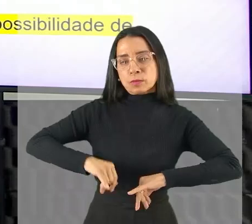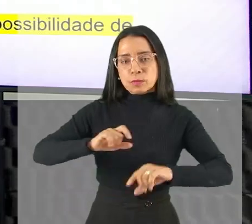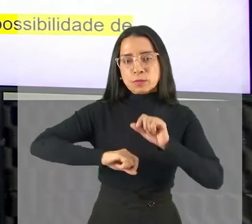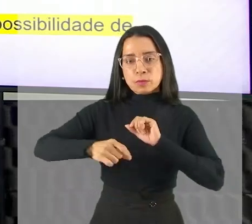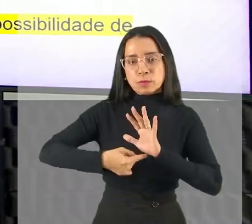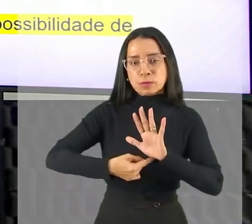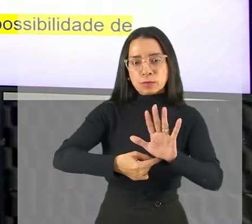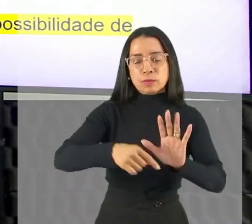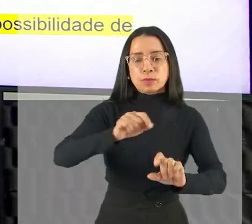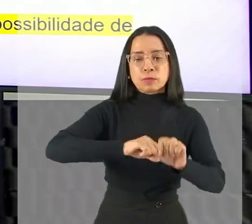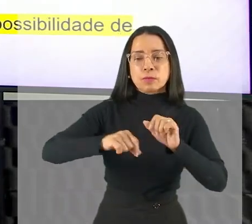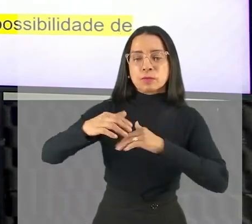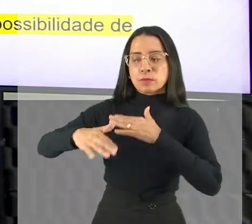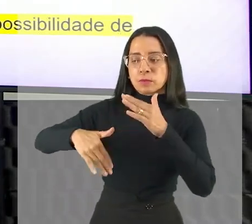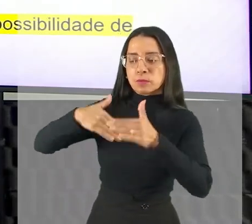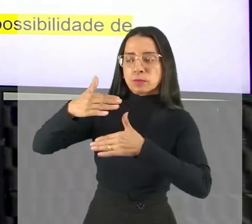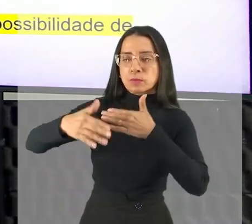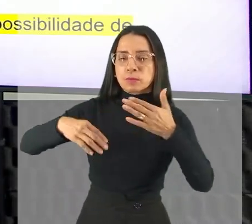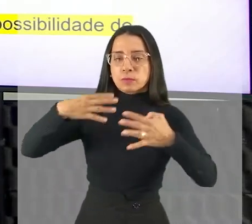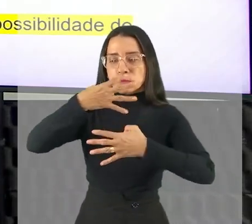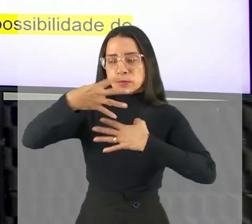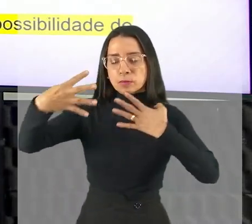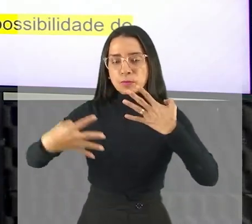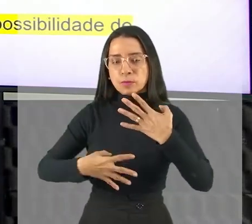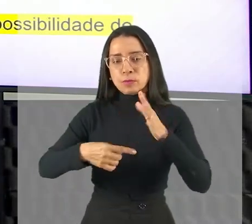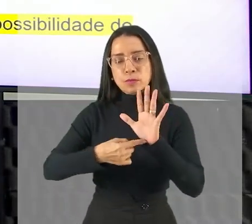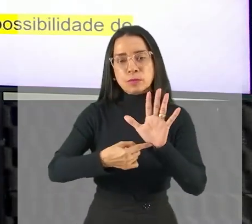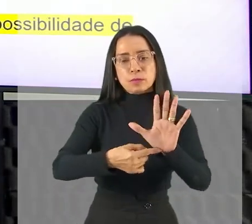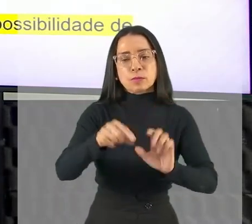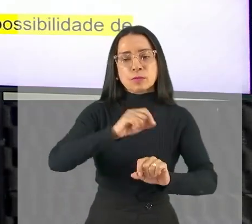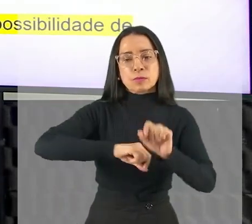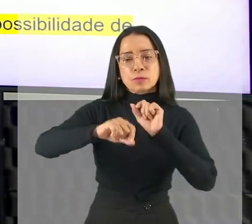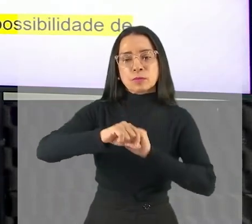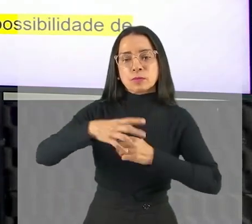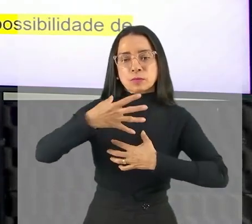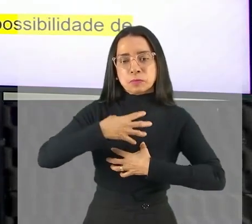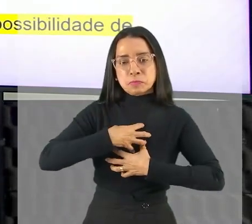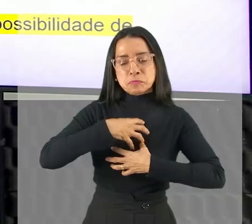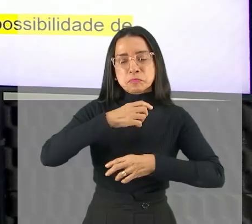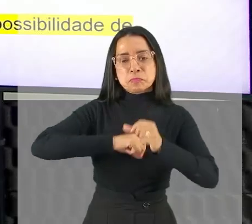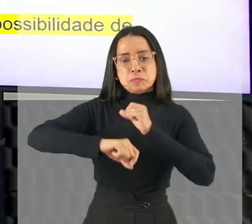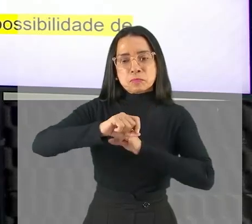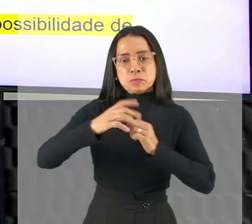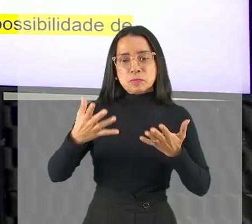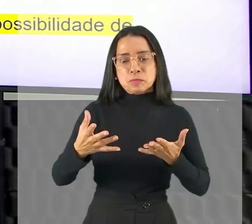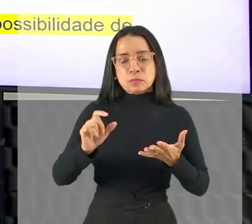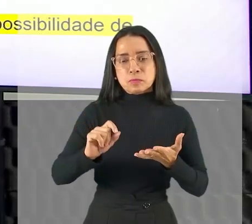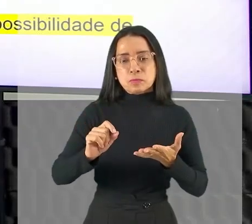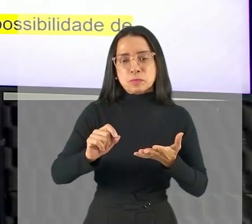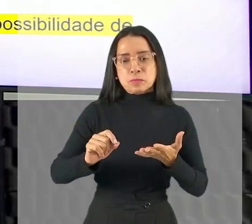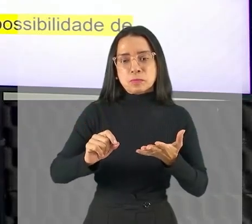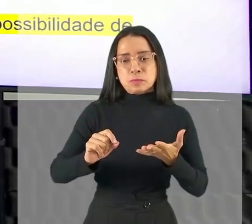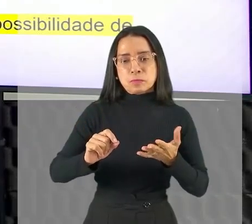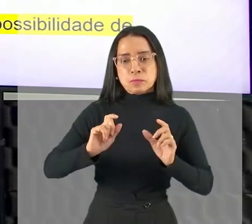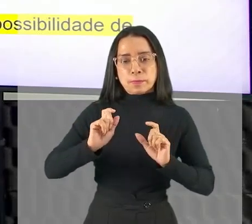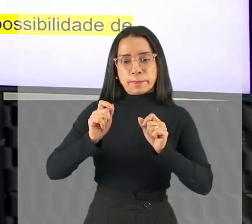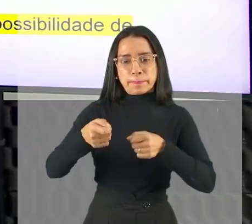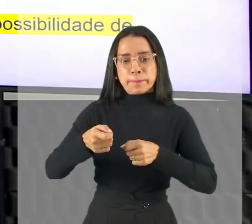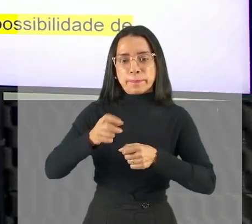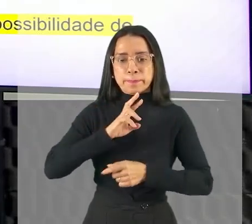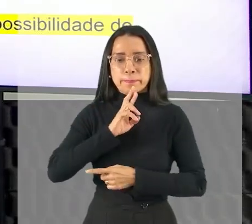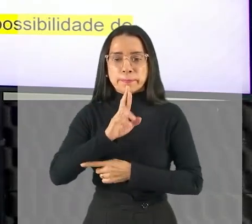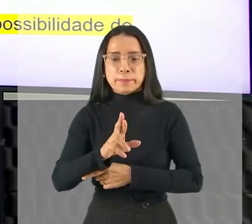vem apresentando no decorrer do soneto, é mostrado por essa frustração, né? Dessa possibilidade, dessa reação diante